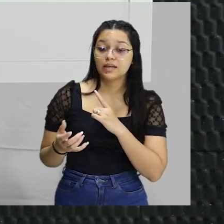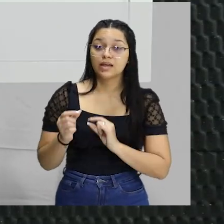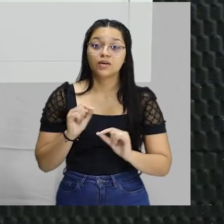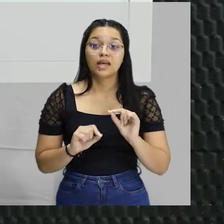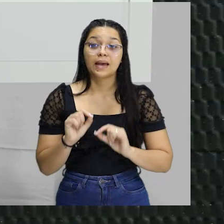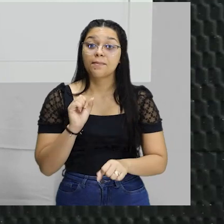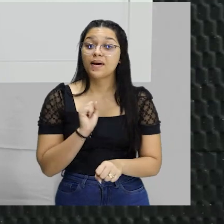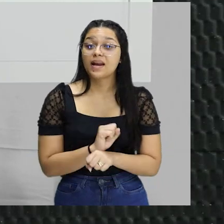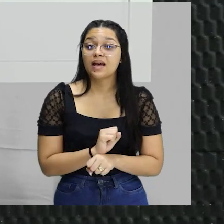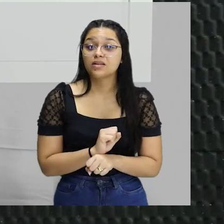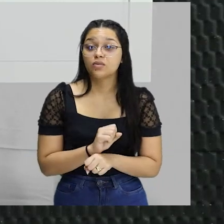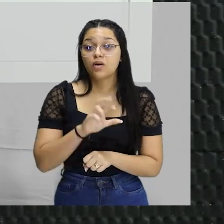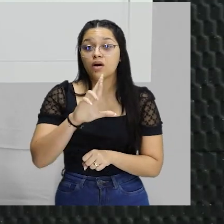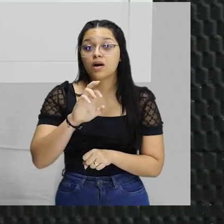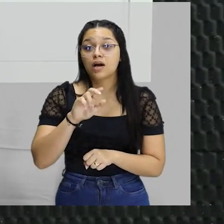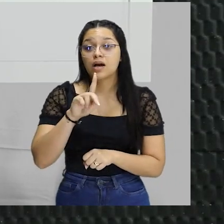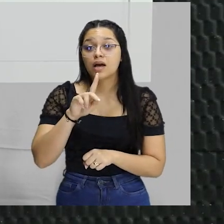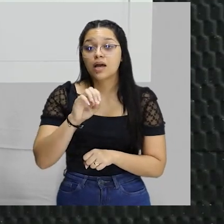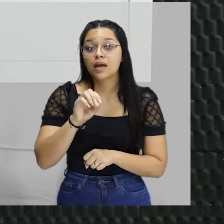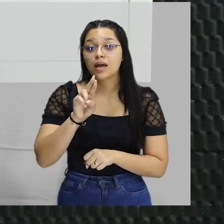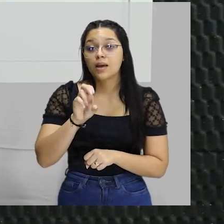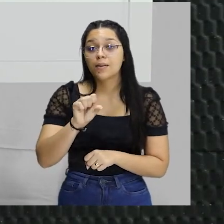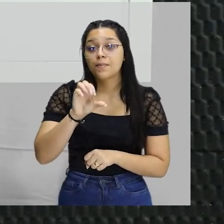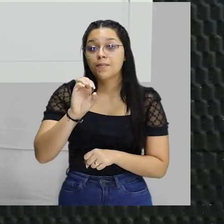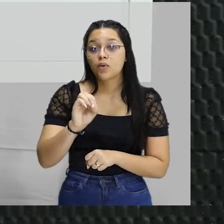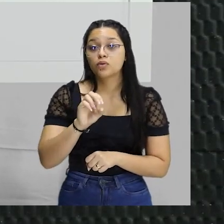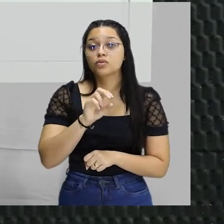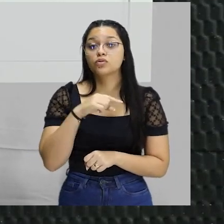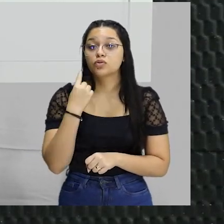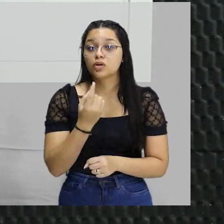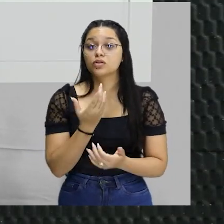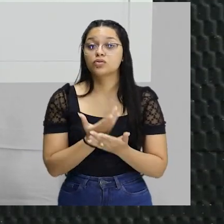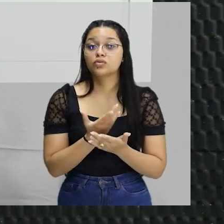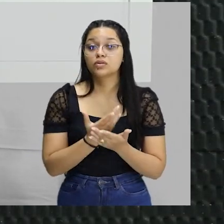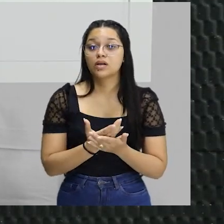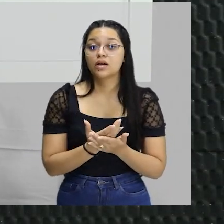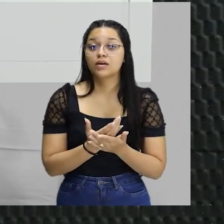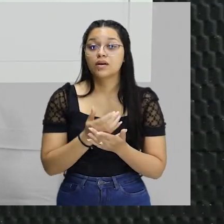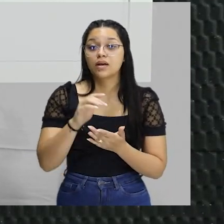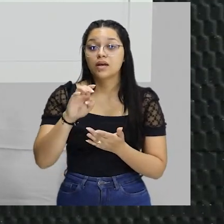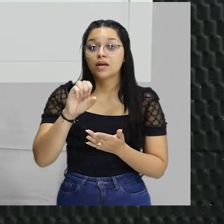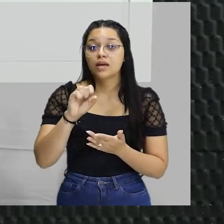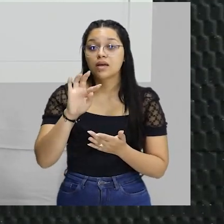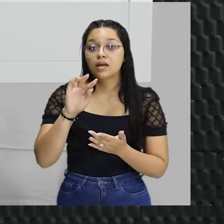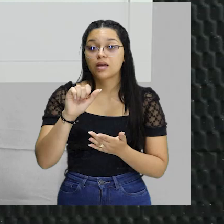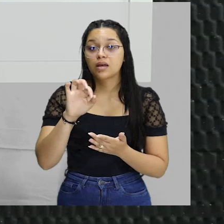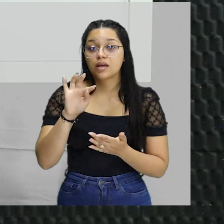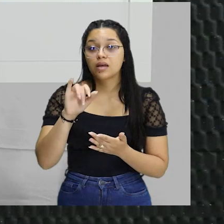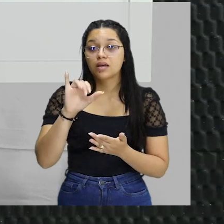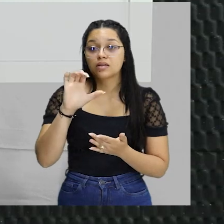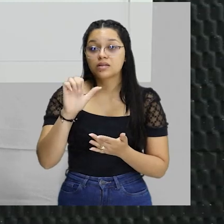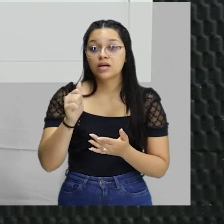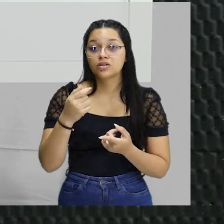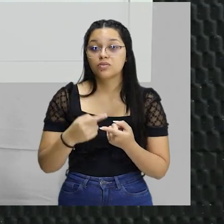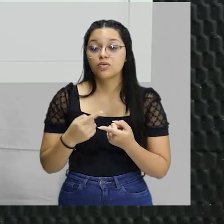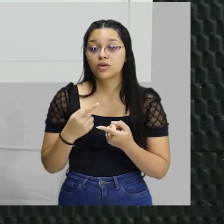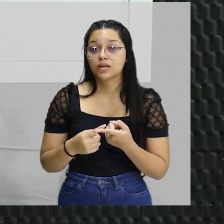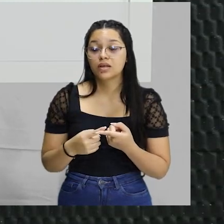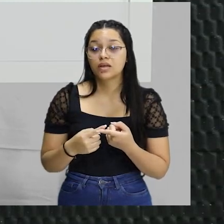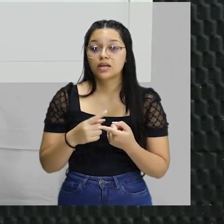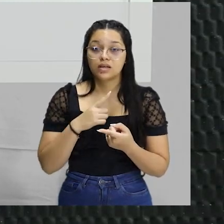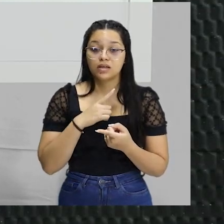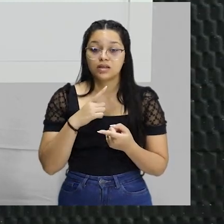repouso. Certo? Então, isso que nós vamos estudar na estática. Certo? O porquê que esses corpos, em